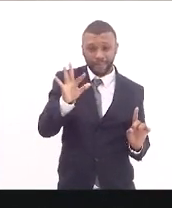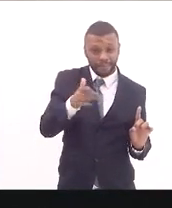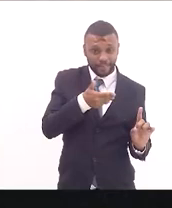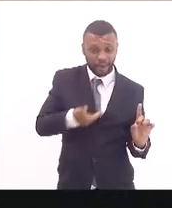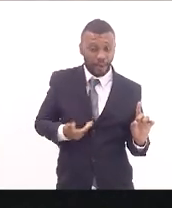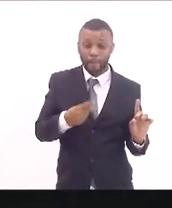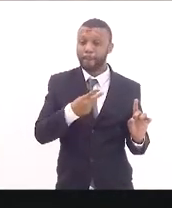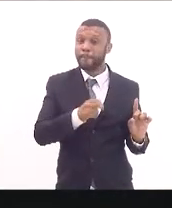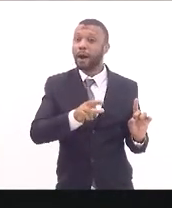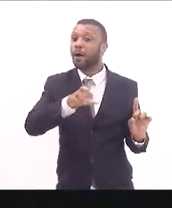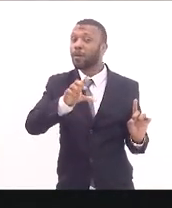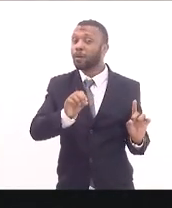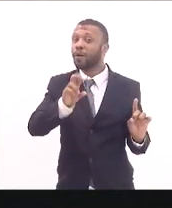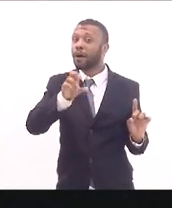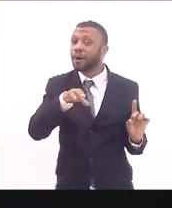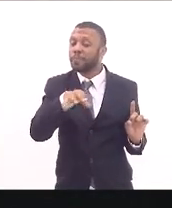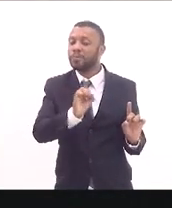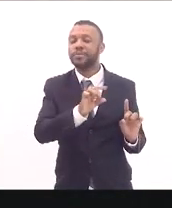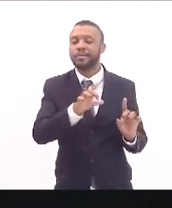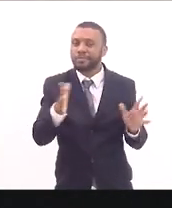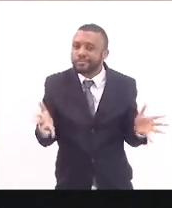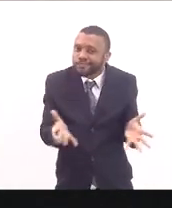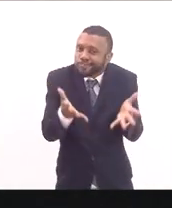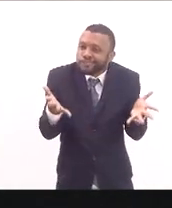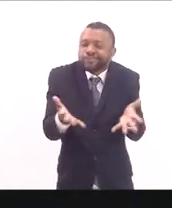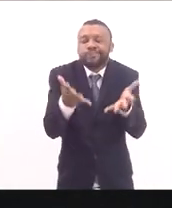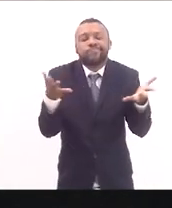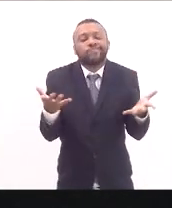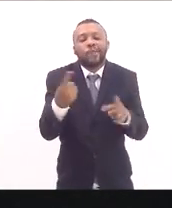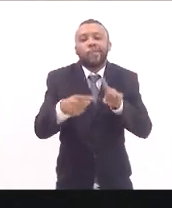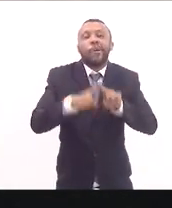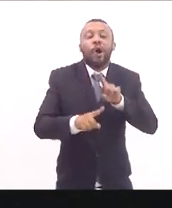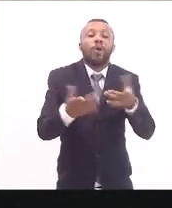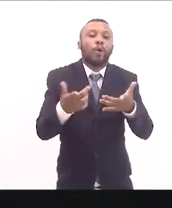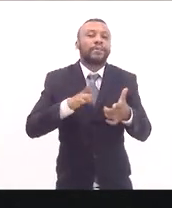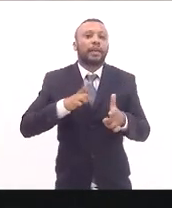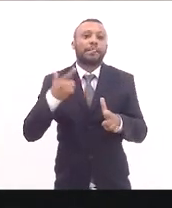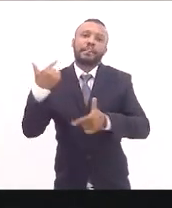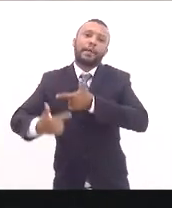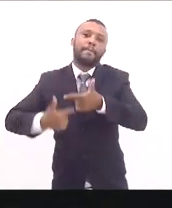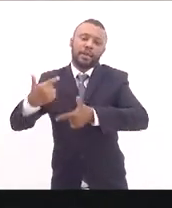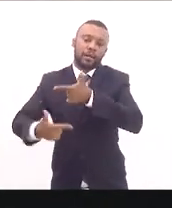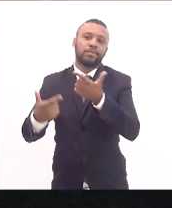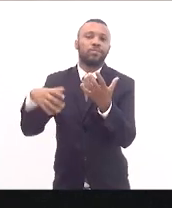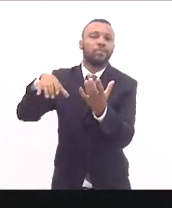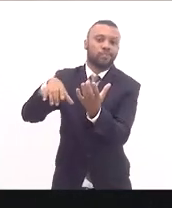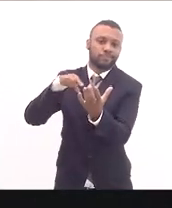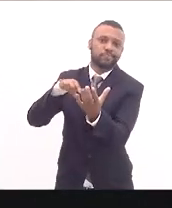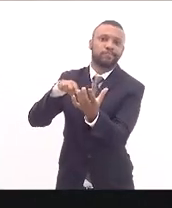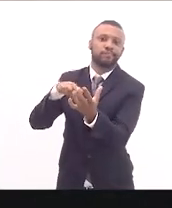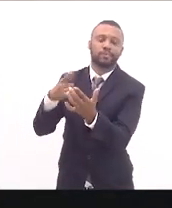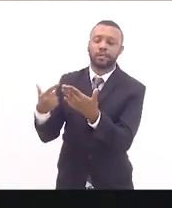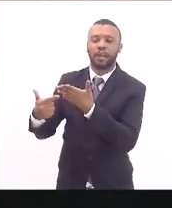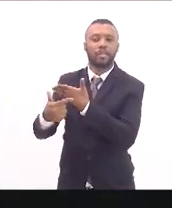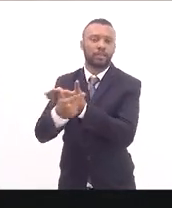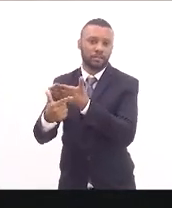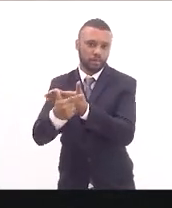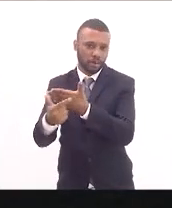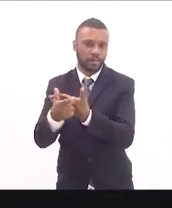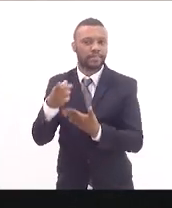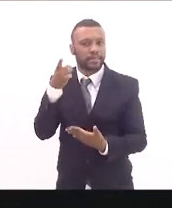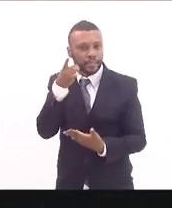leis e que hoje está numa tarefa no Congresso Nacional ocupando exercendo seu cargo de